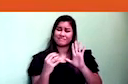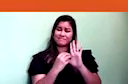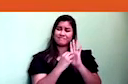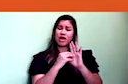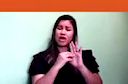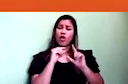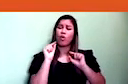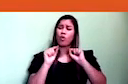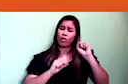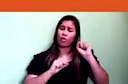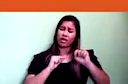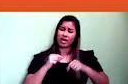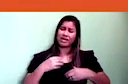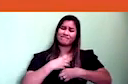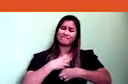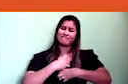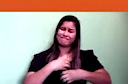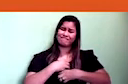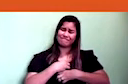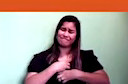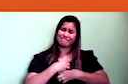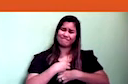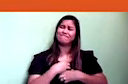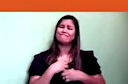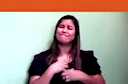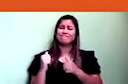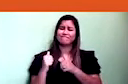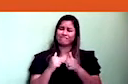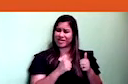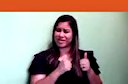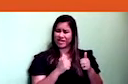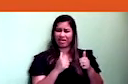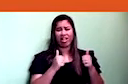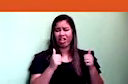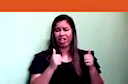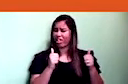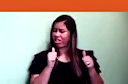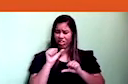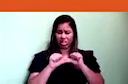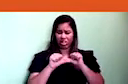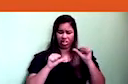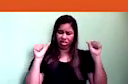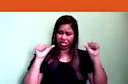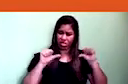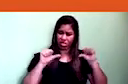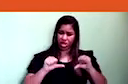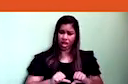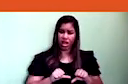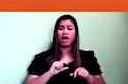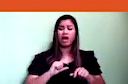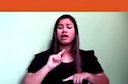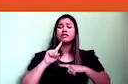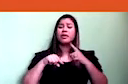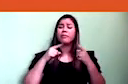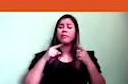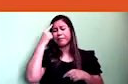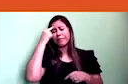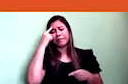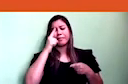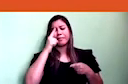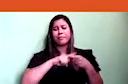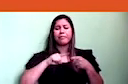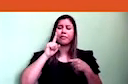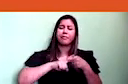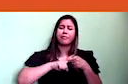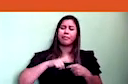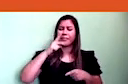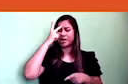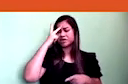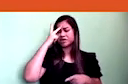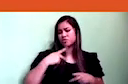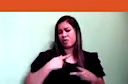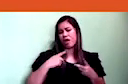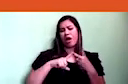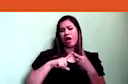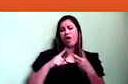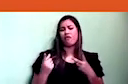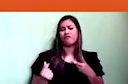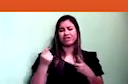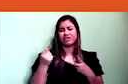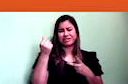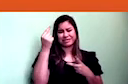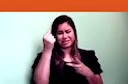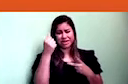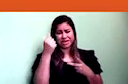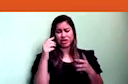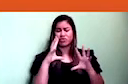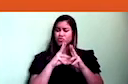da pessoa, né? Então, quando a gente também fala de problemas pessoais, problemas financeiros, tudo que envolve a nossa sobrevivência do